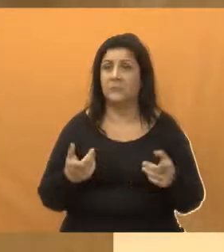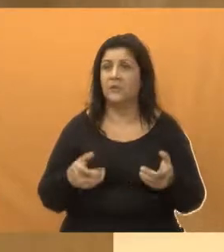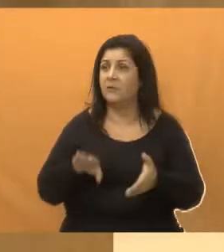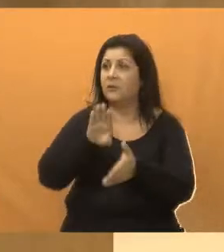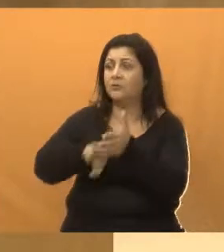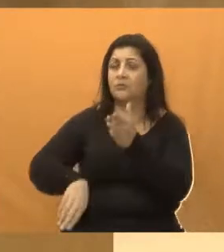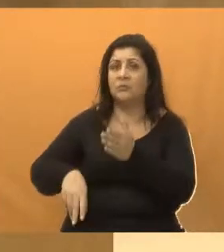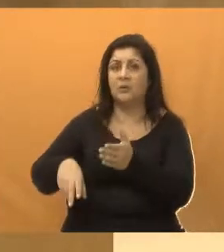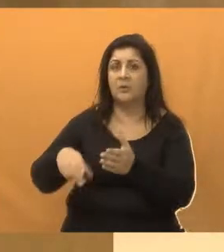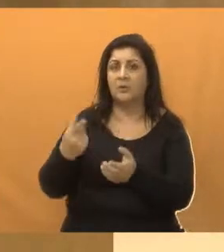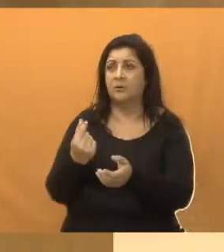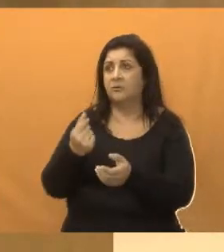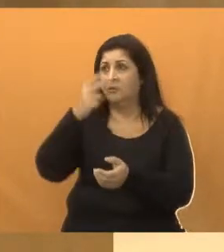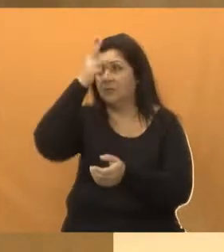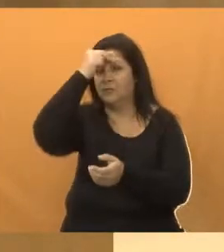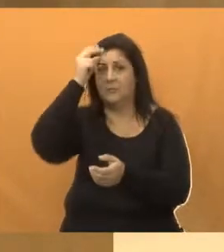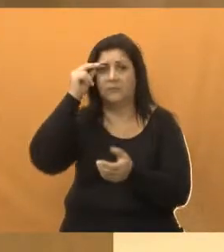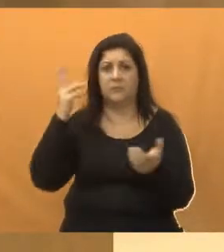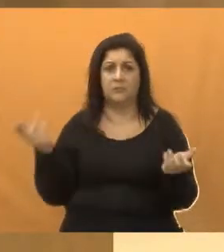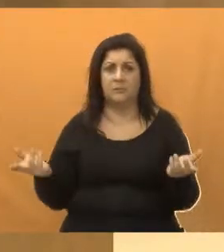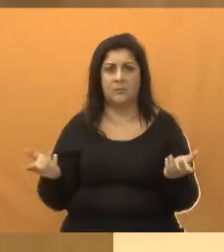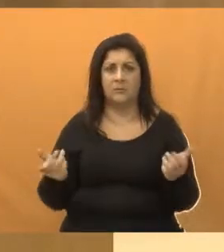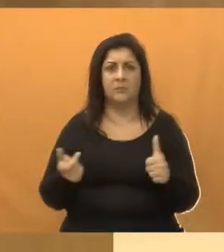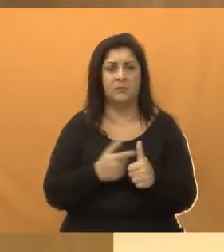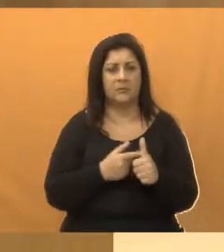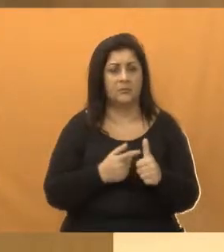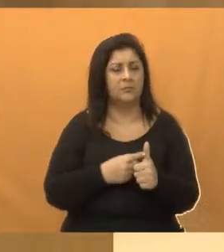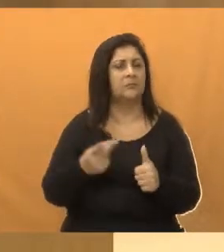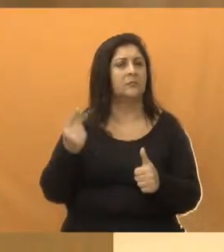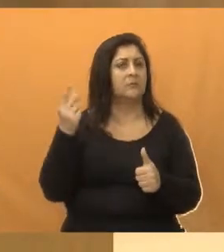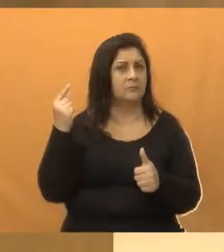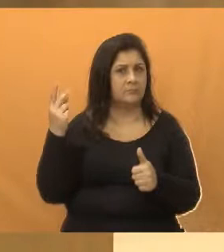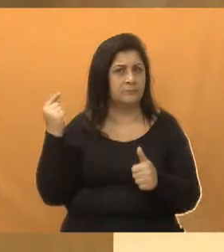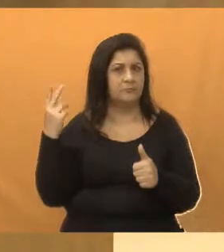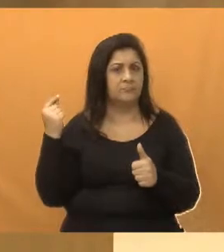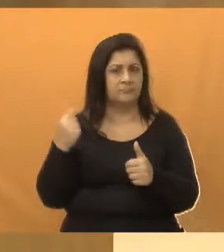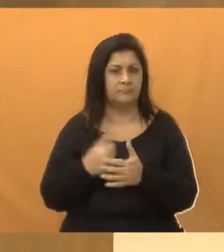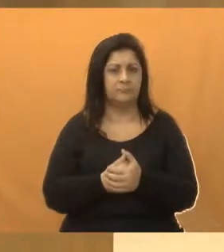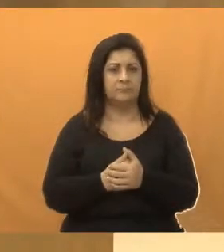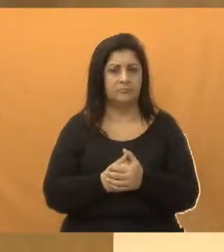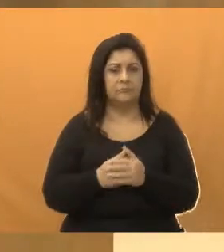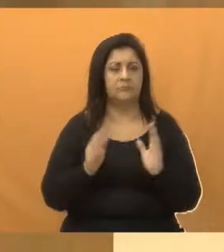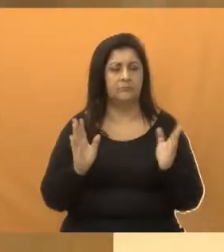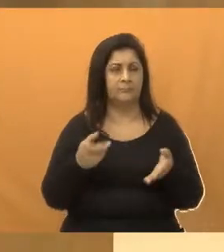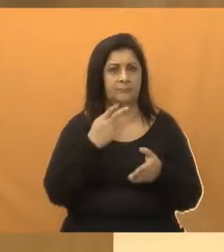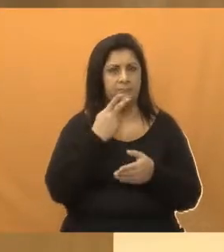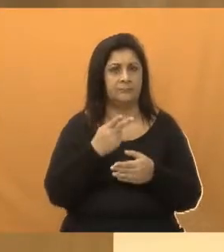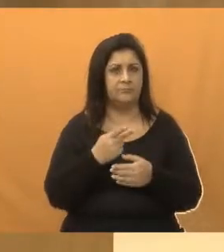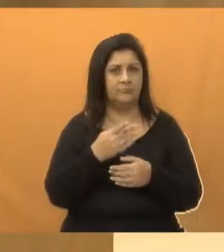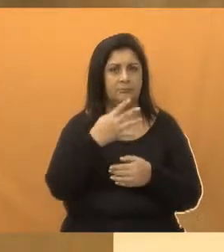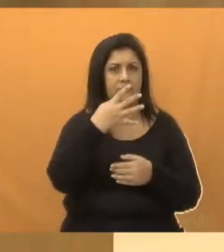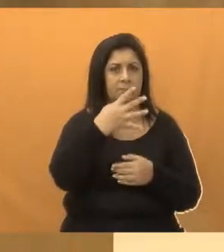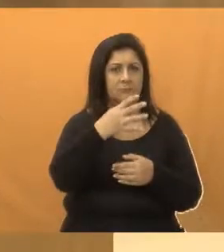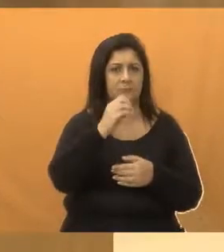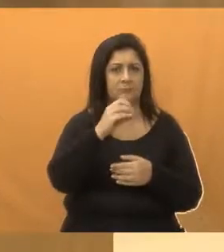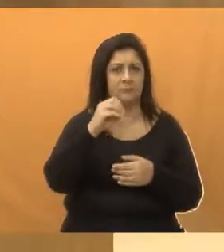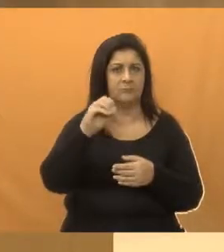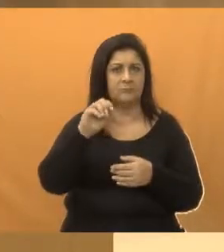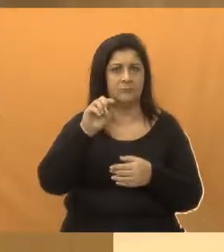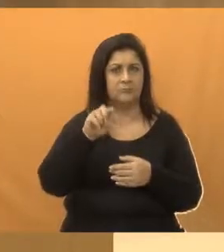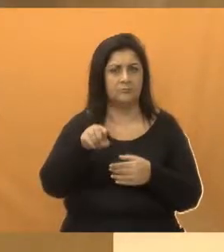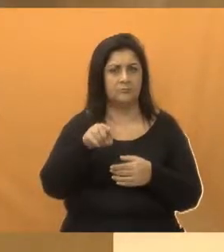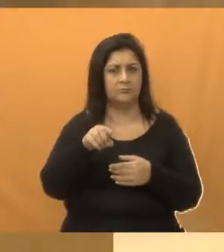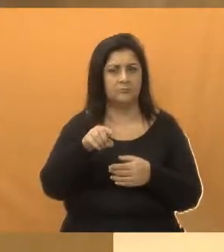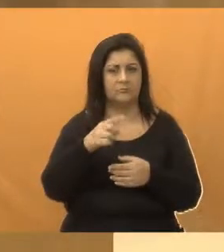cofre público. Então, eu não estou vendo nada. E é uma dívida que foi vindo, como foi falado aqui, de 400 mil de conta d'água de